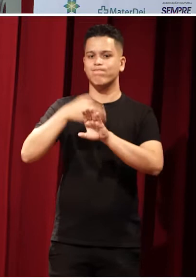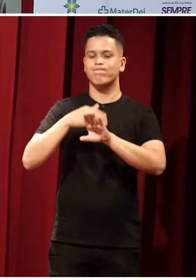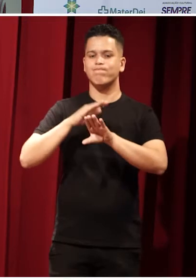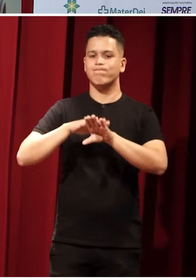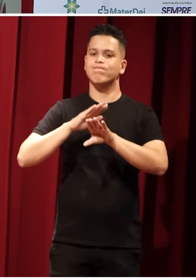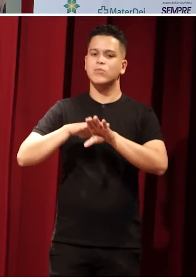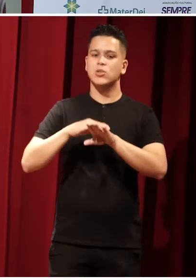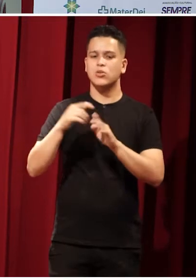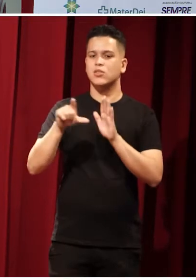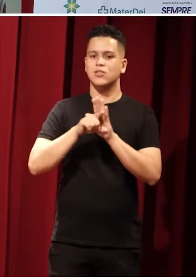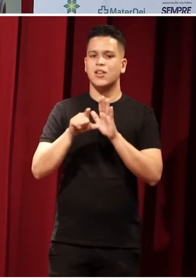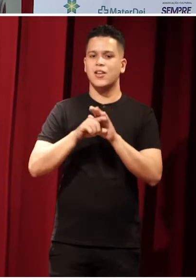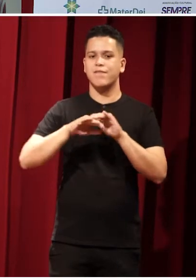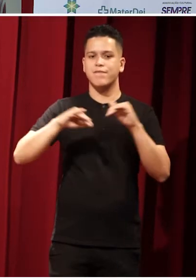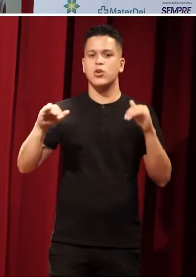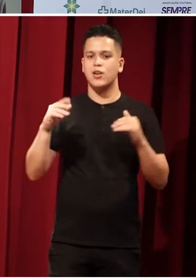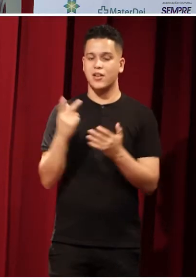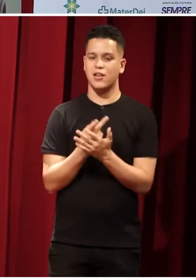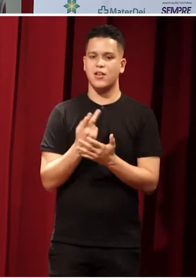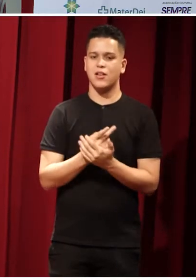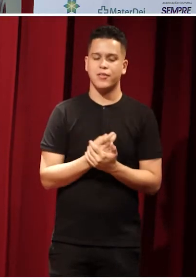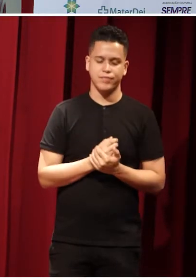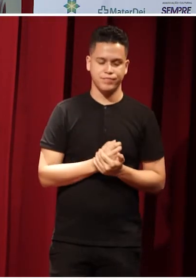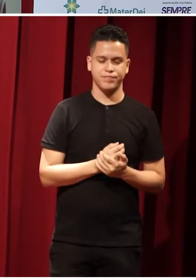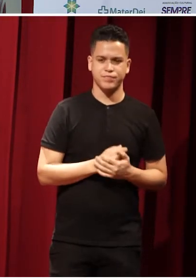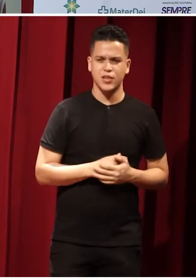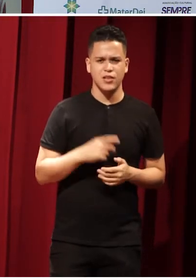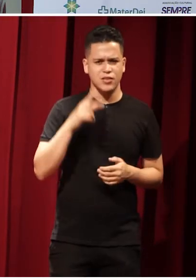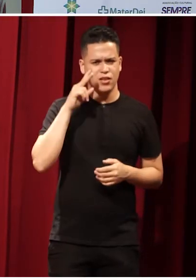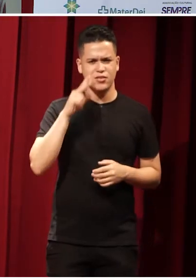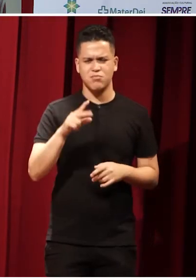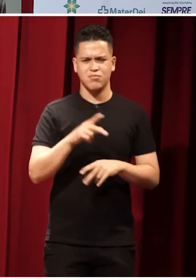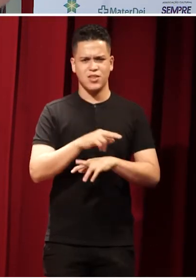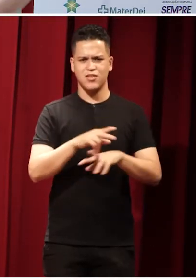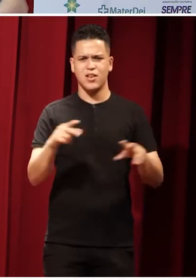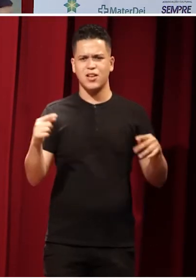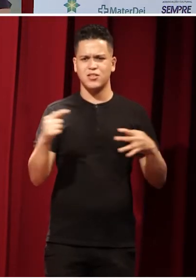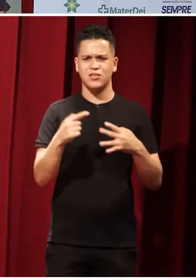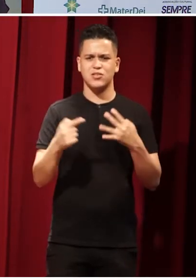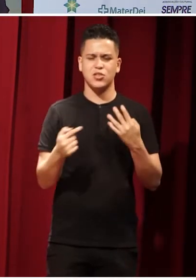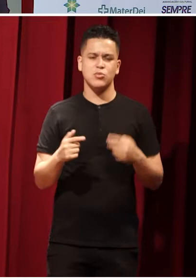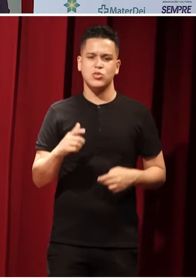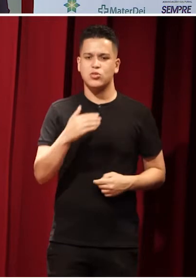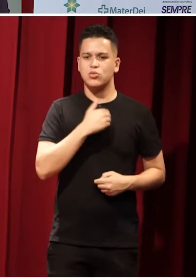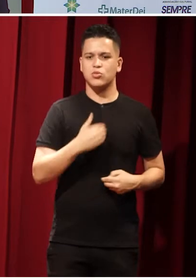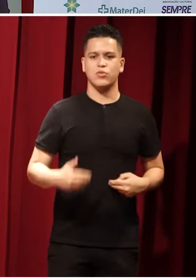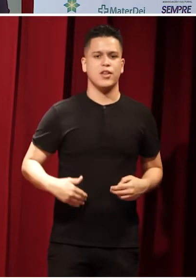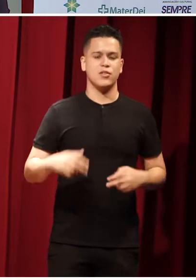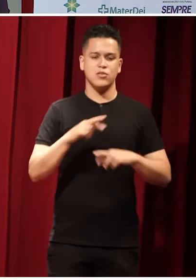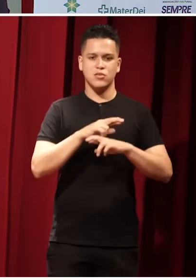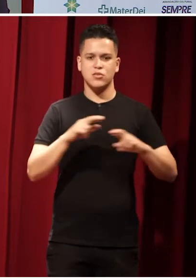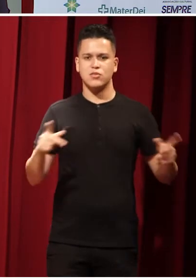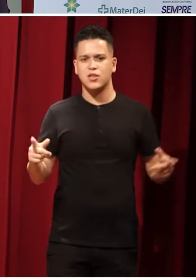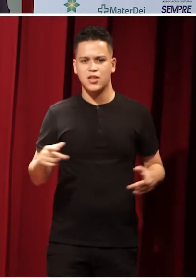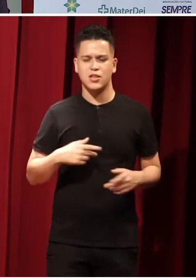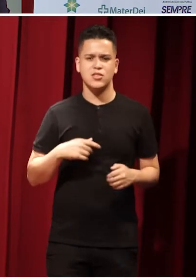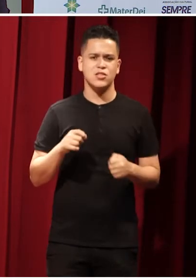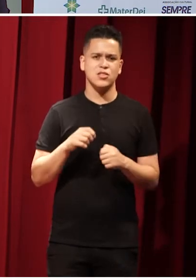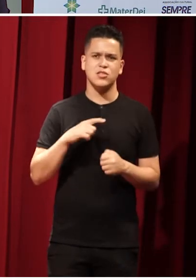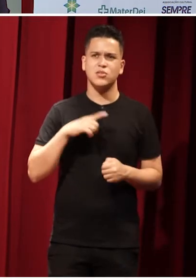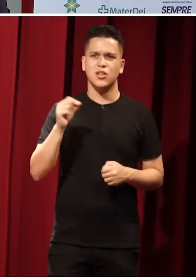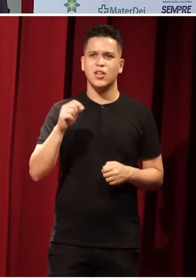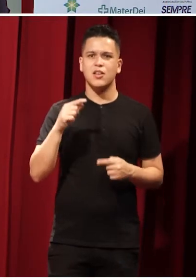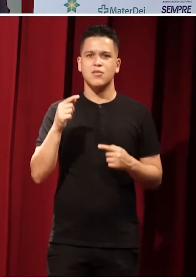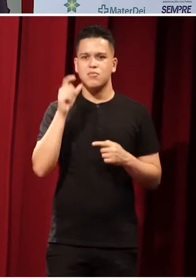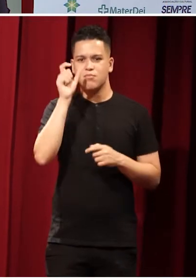de Marina Silva como depois na gestão do Carlos Mink, aquela história, os mais jovens talvez não lembrem disso,